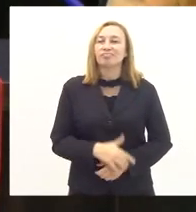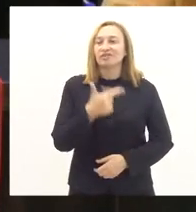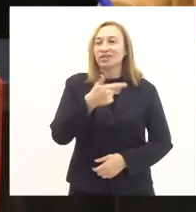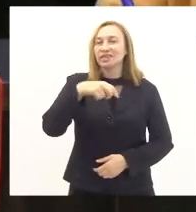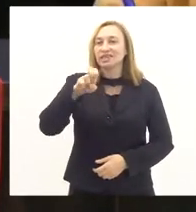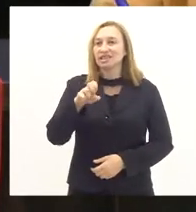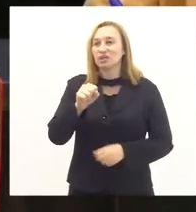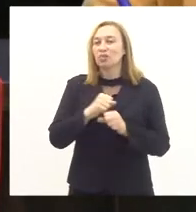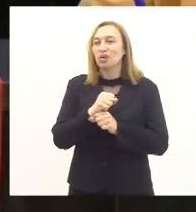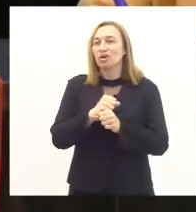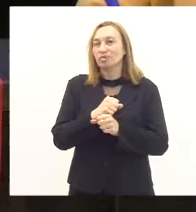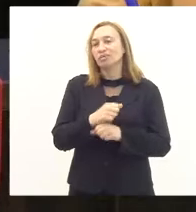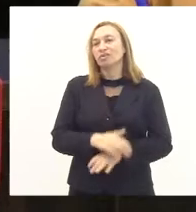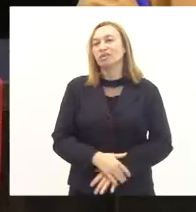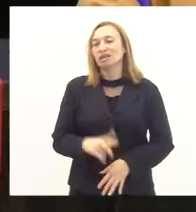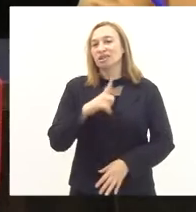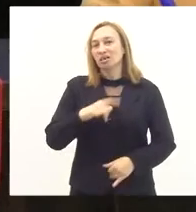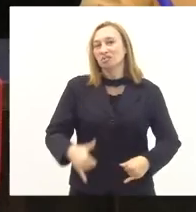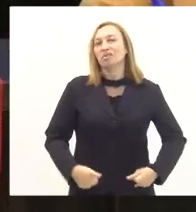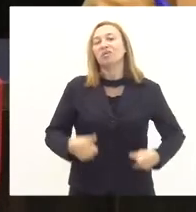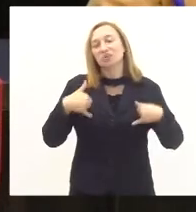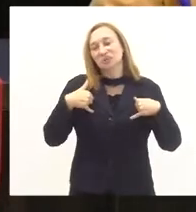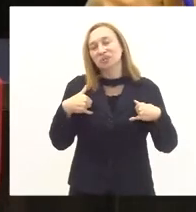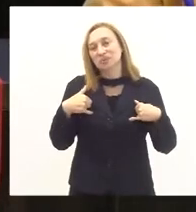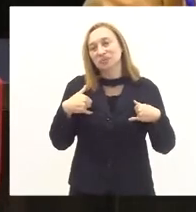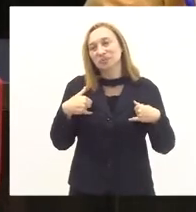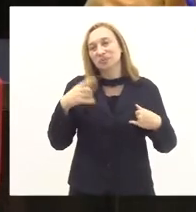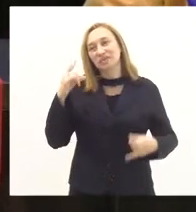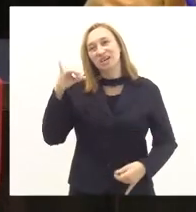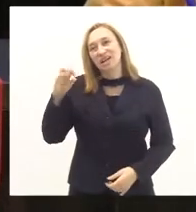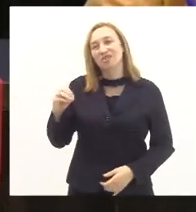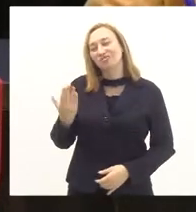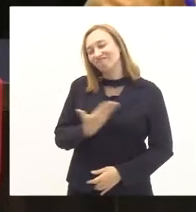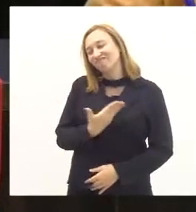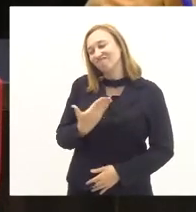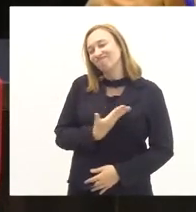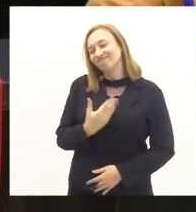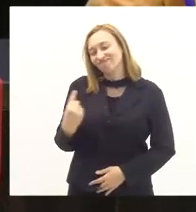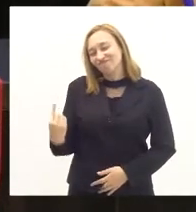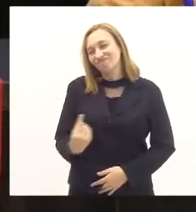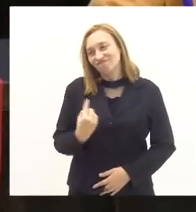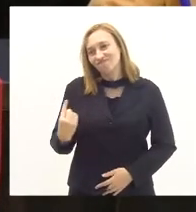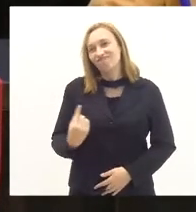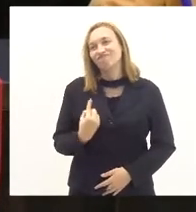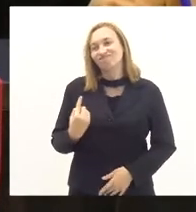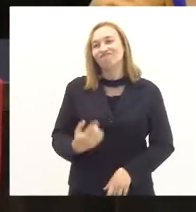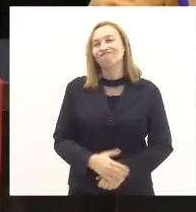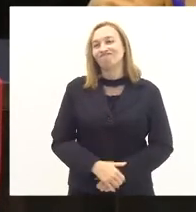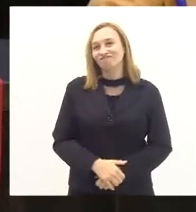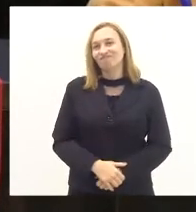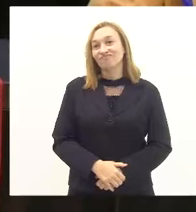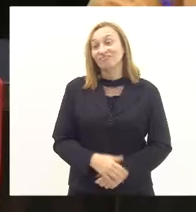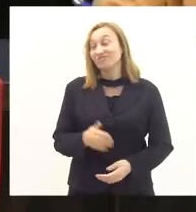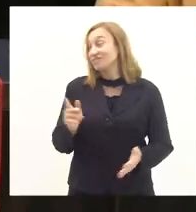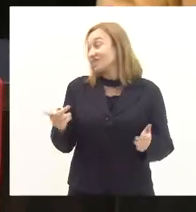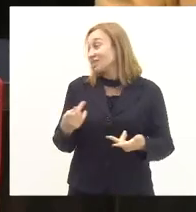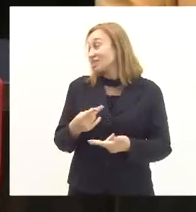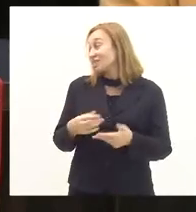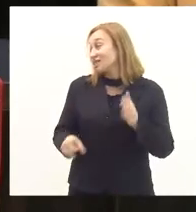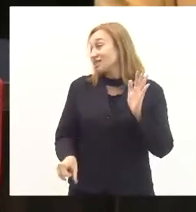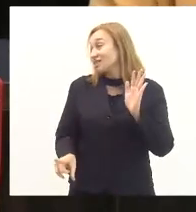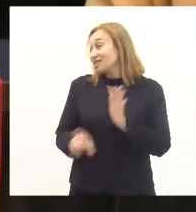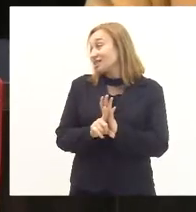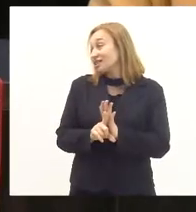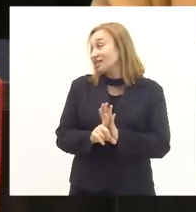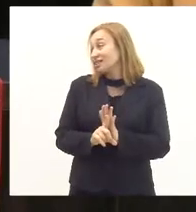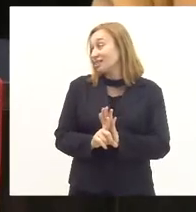25 anos, eu tenho o orgulho, Cláudio, da nossa amizade, da nossa parceria. Tantas leis, na verdade, a